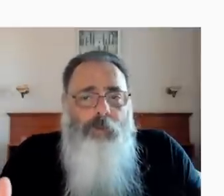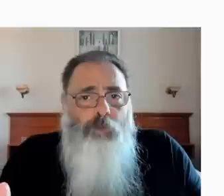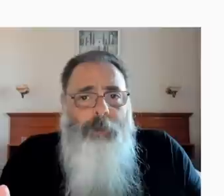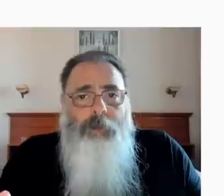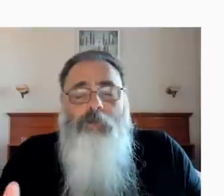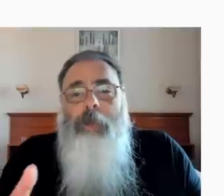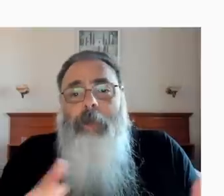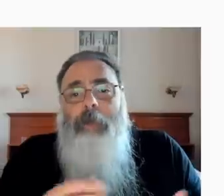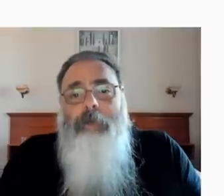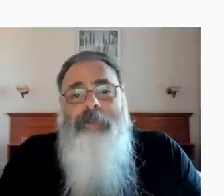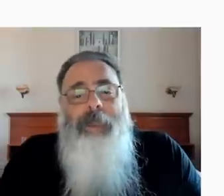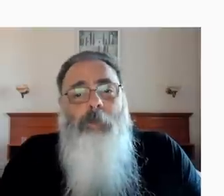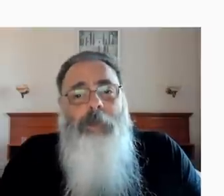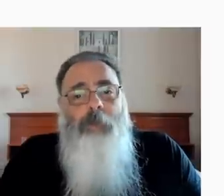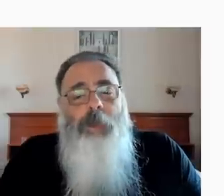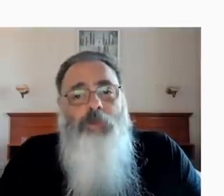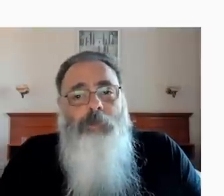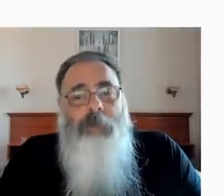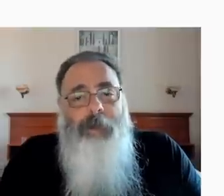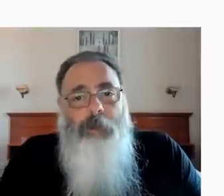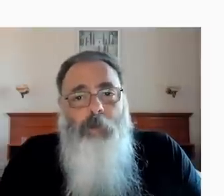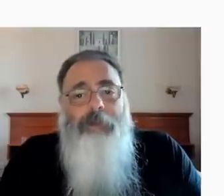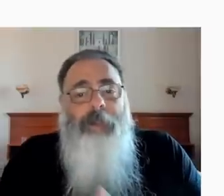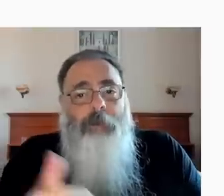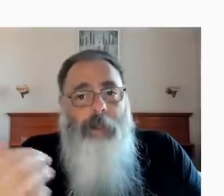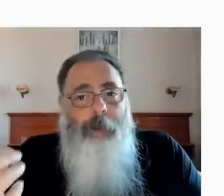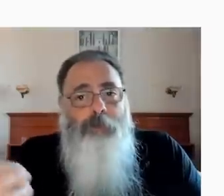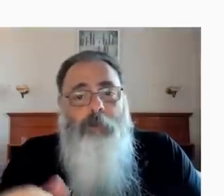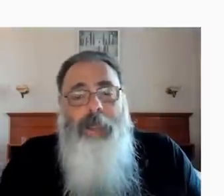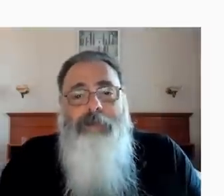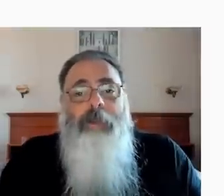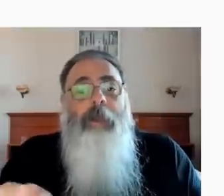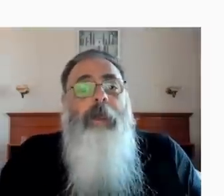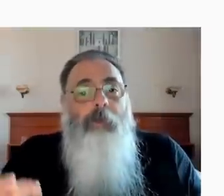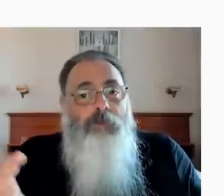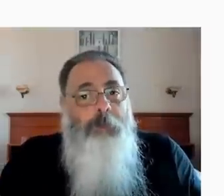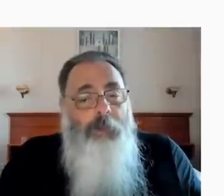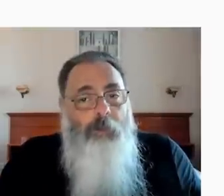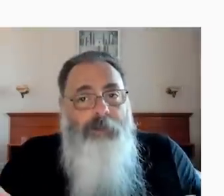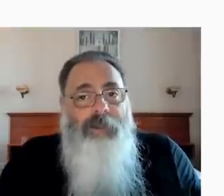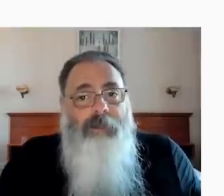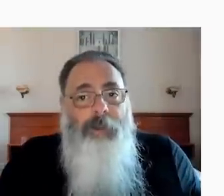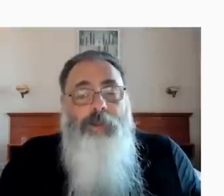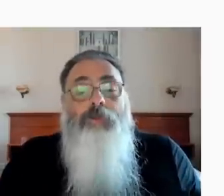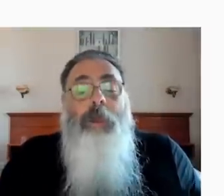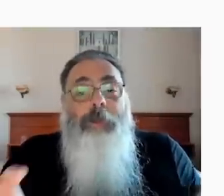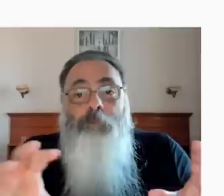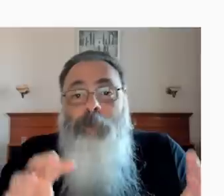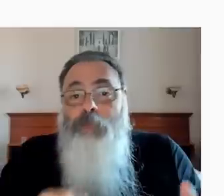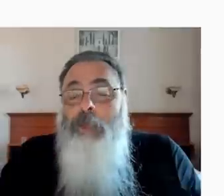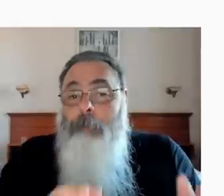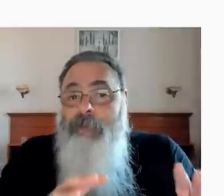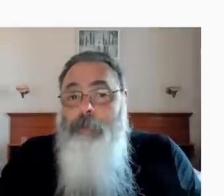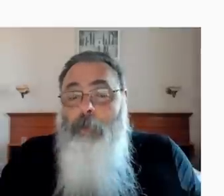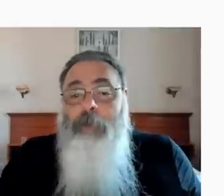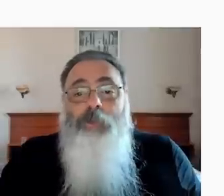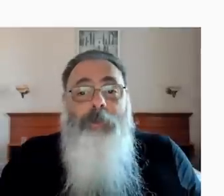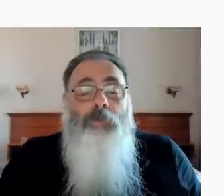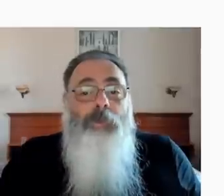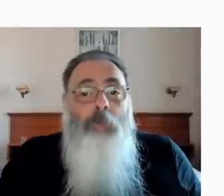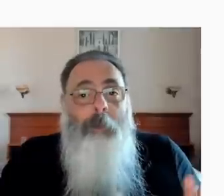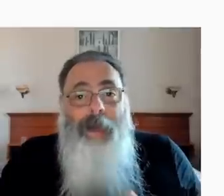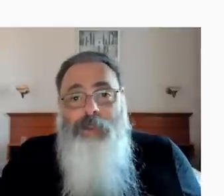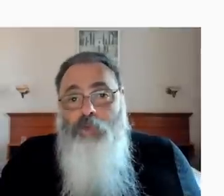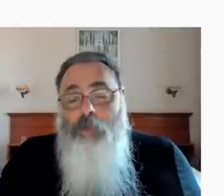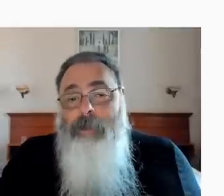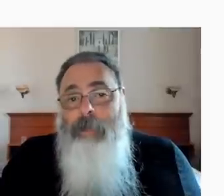tem Eu já fiz um vídeo sobre isso é salário mínimo ajuda o trabalhador tá lá numa capsular eu explico Exatamente isso prejudica Principalmente